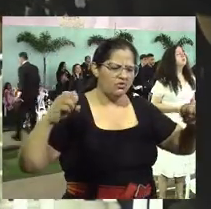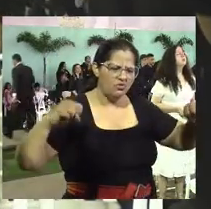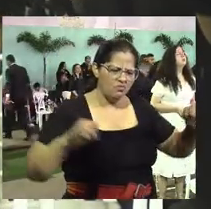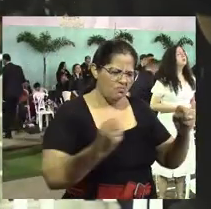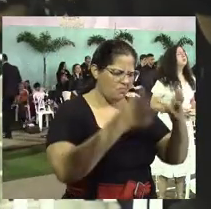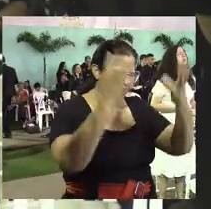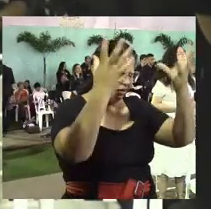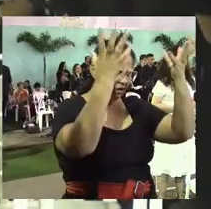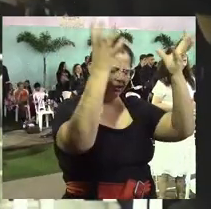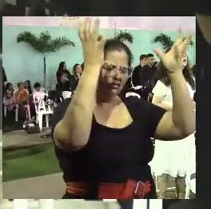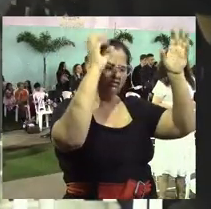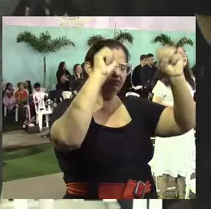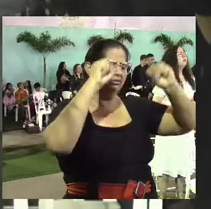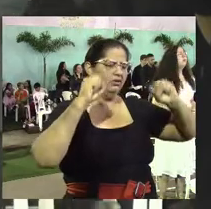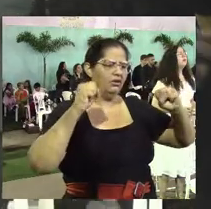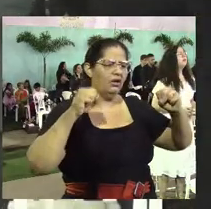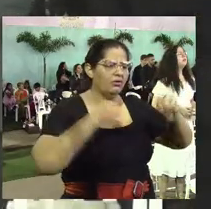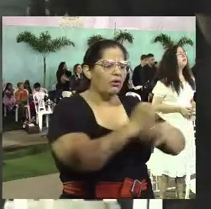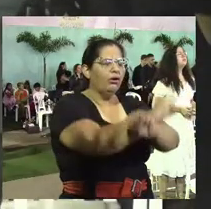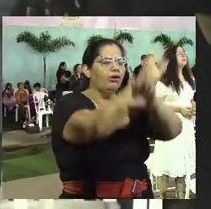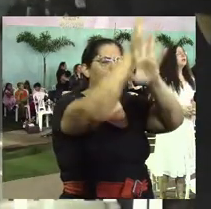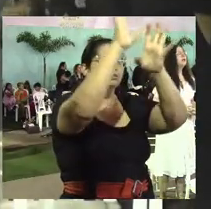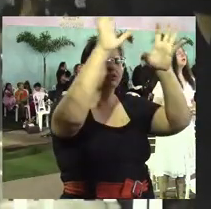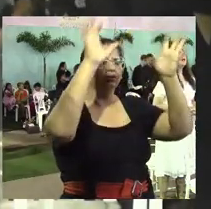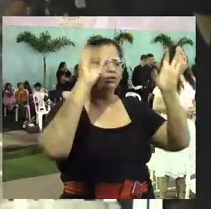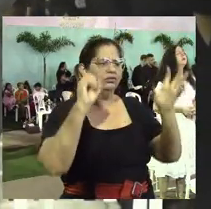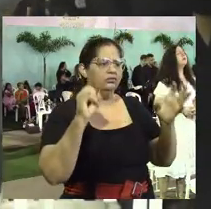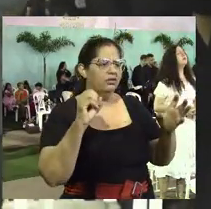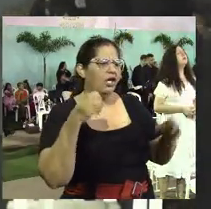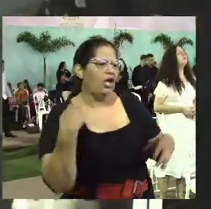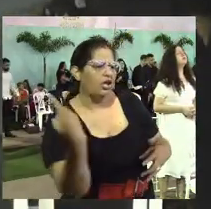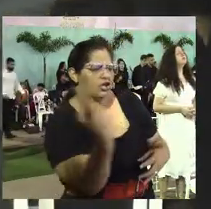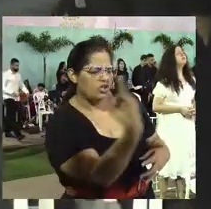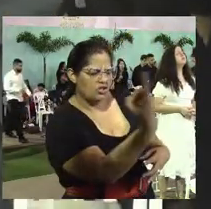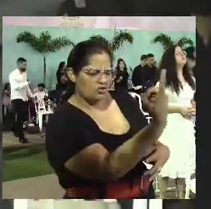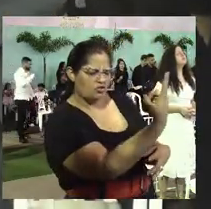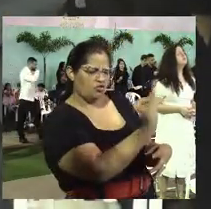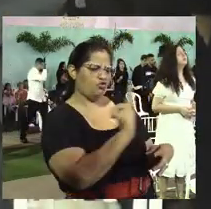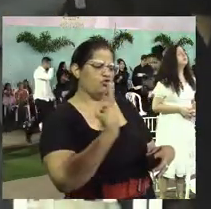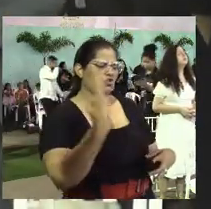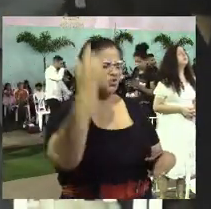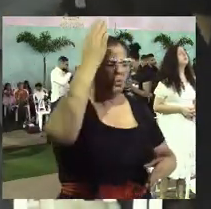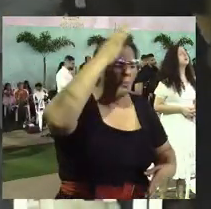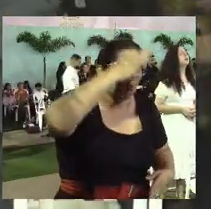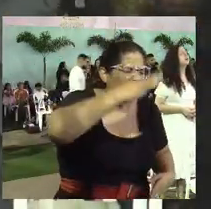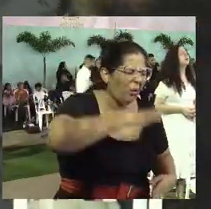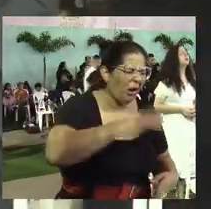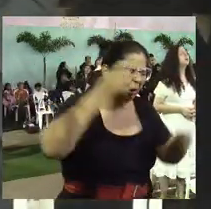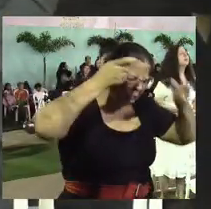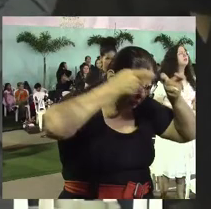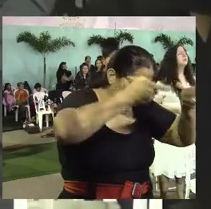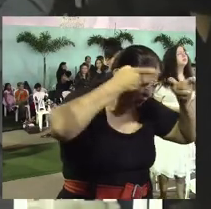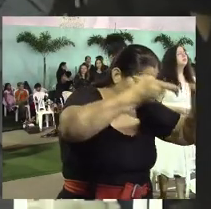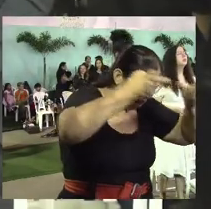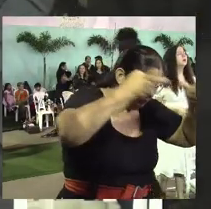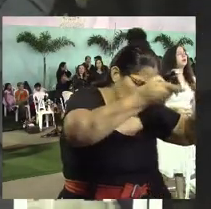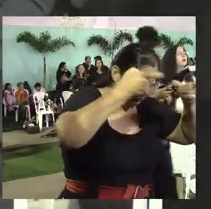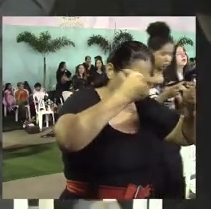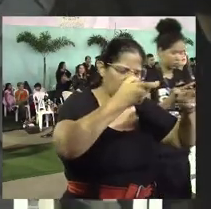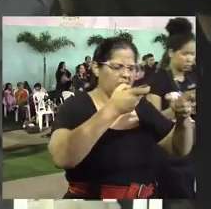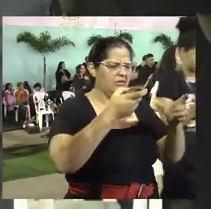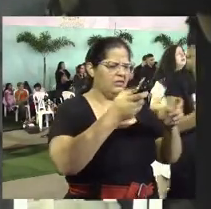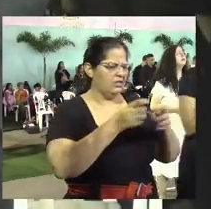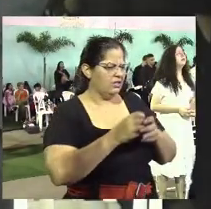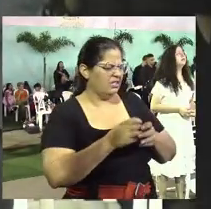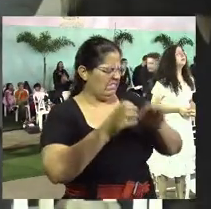pela tua presença seja tomado pela tua glória e que toda manifestação maligna Demoníaca diabólica